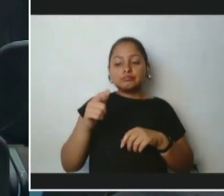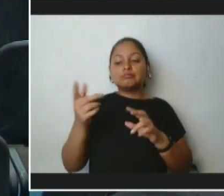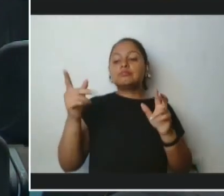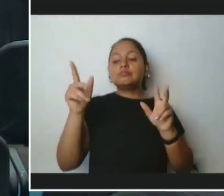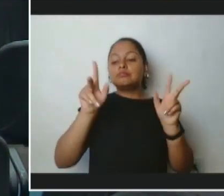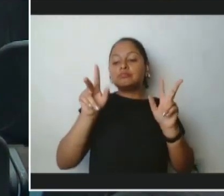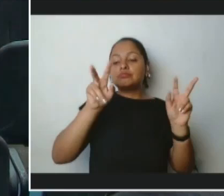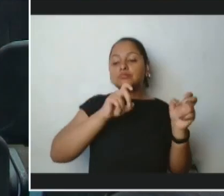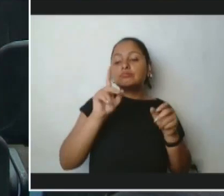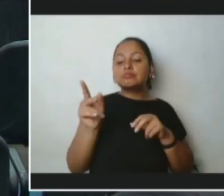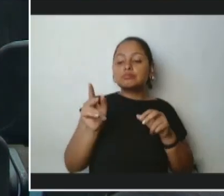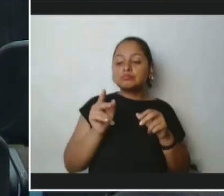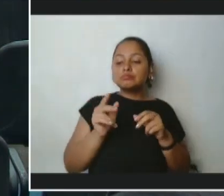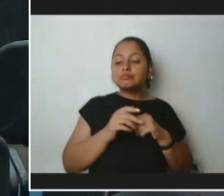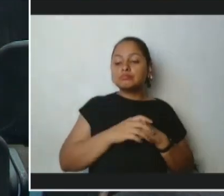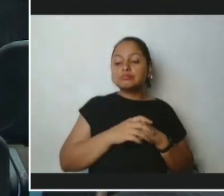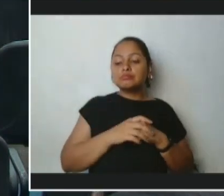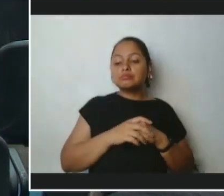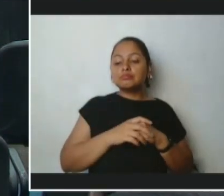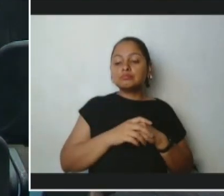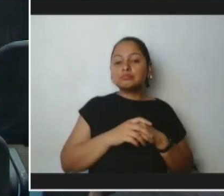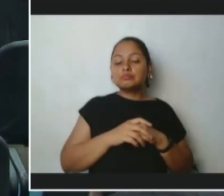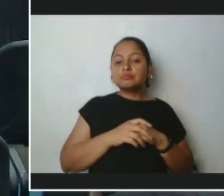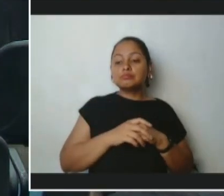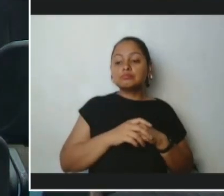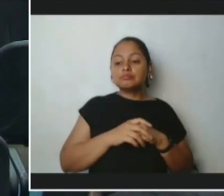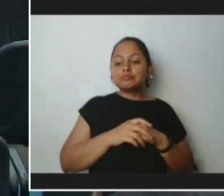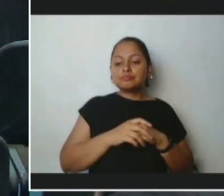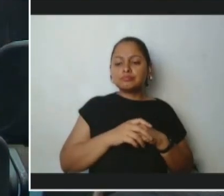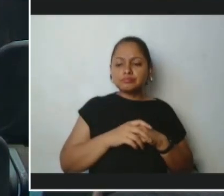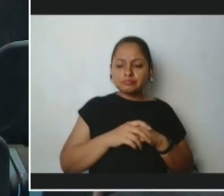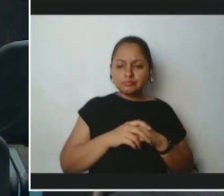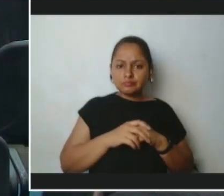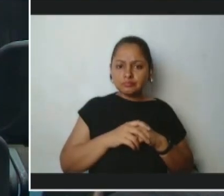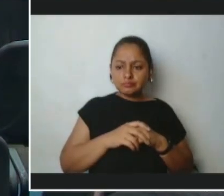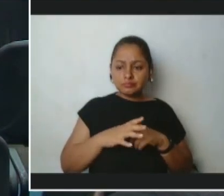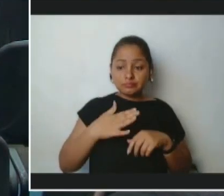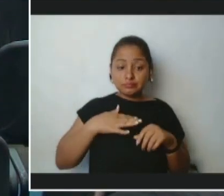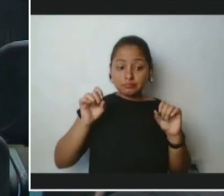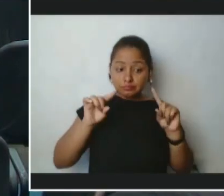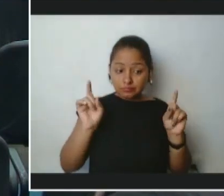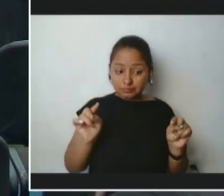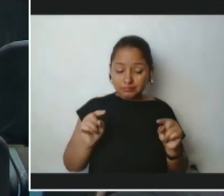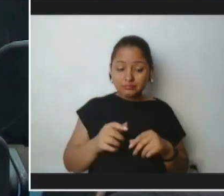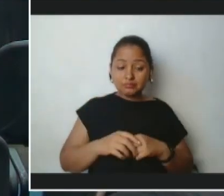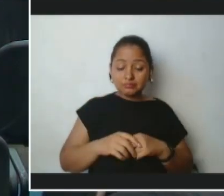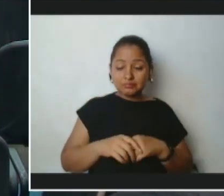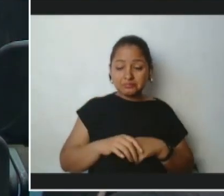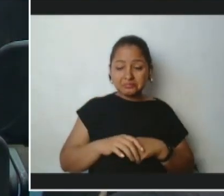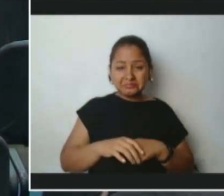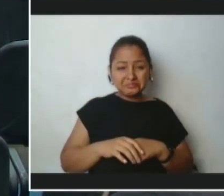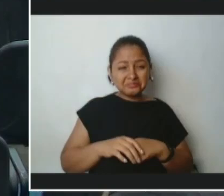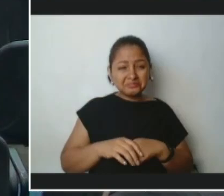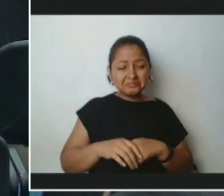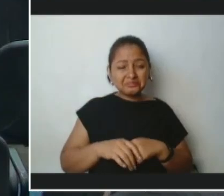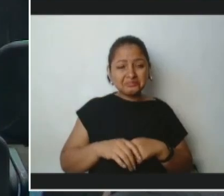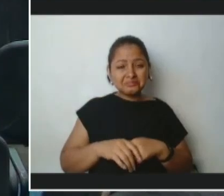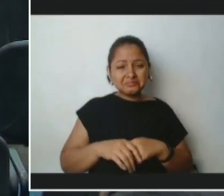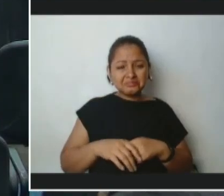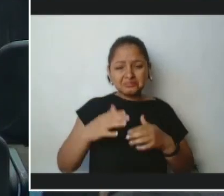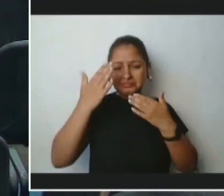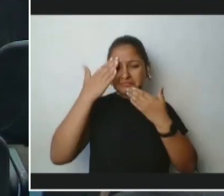relação a minha dúvida, estou satisfeito. Obrigado pelos